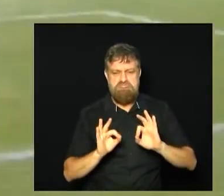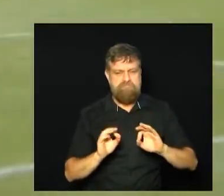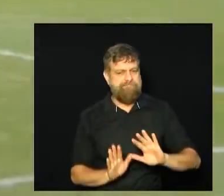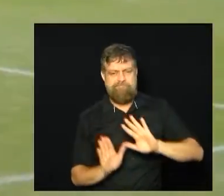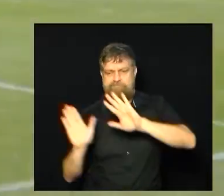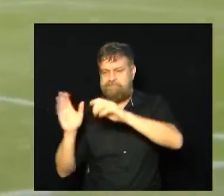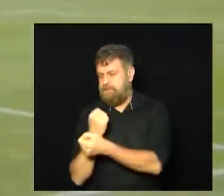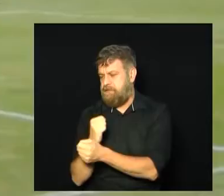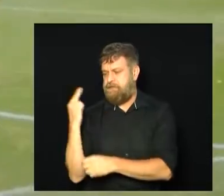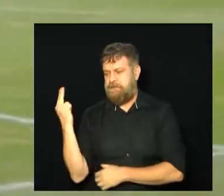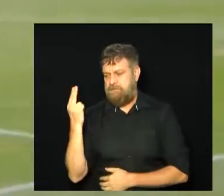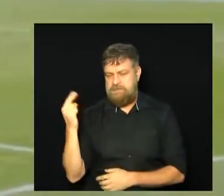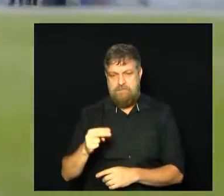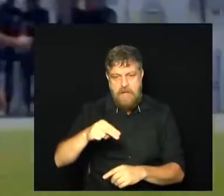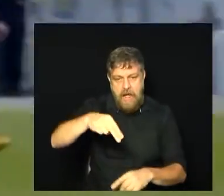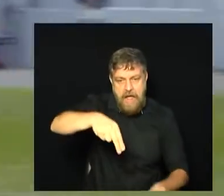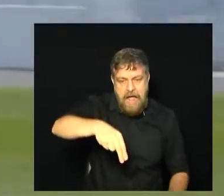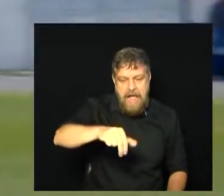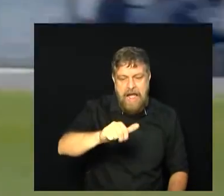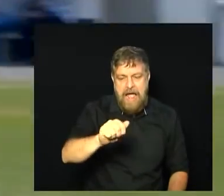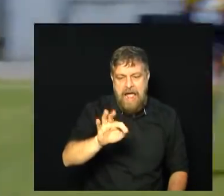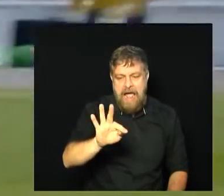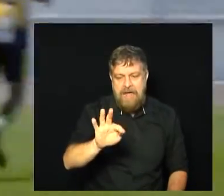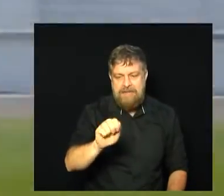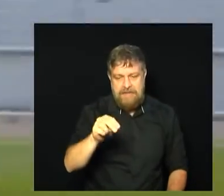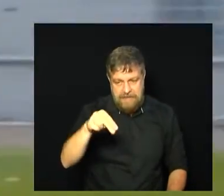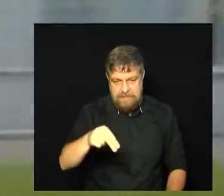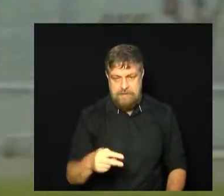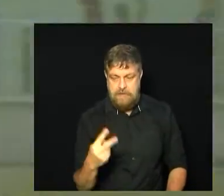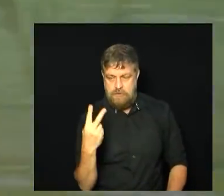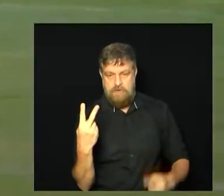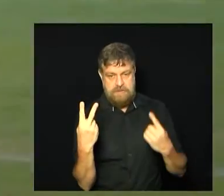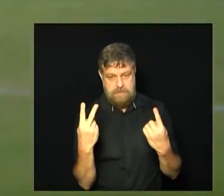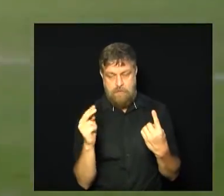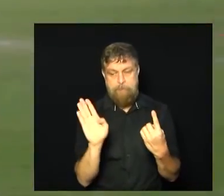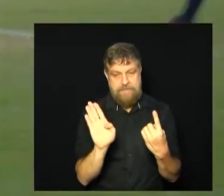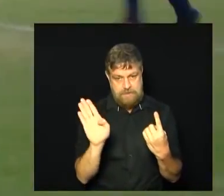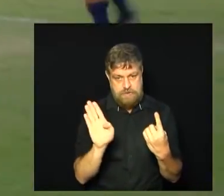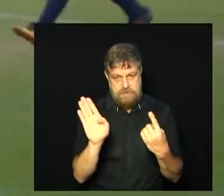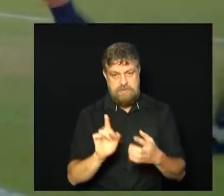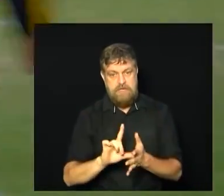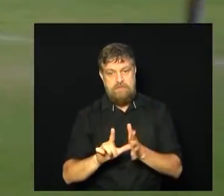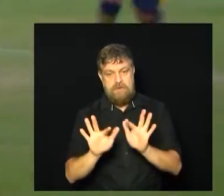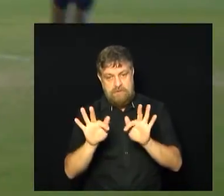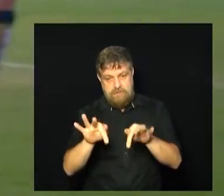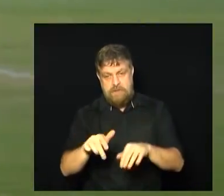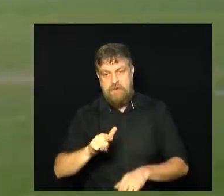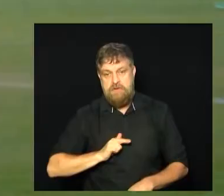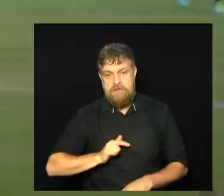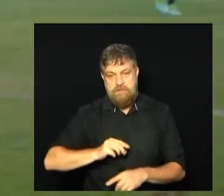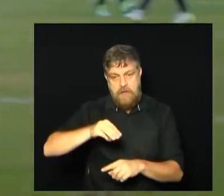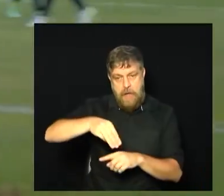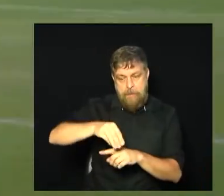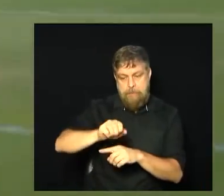indefensável. Natan é o autor da virada, 2-1 Bartiras. No final ainda deu tempo de